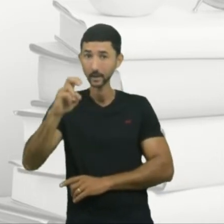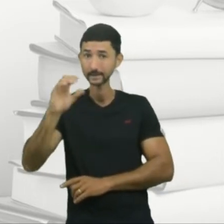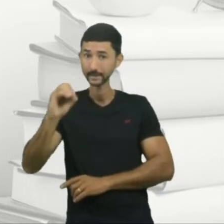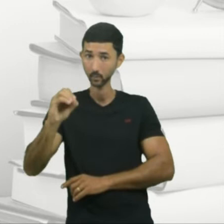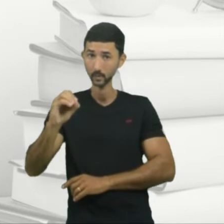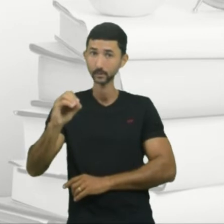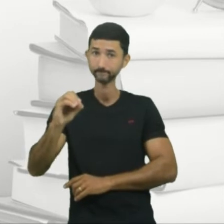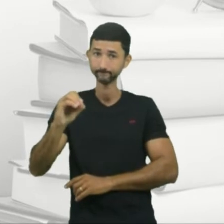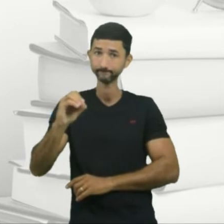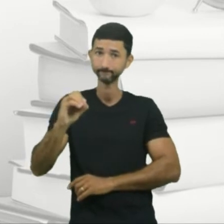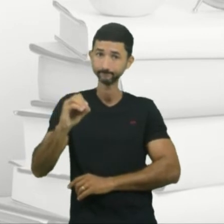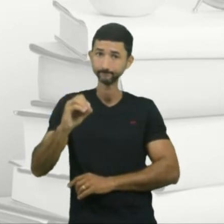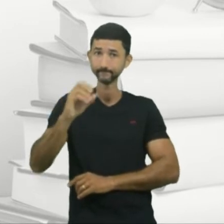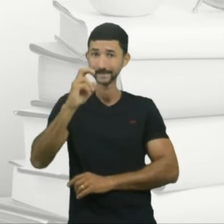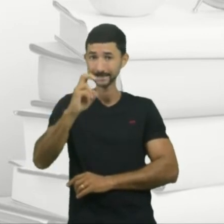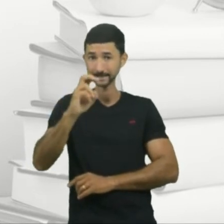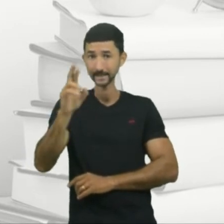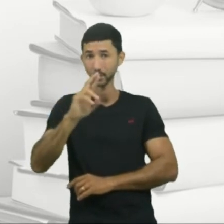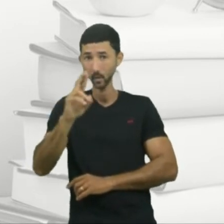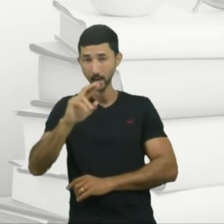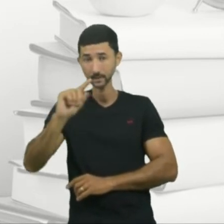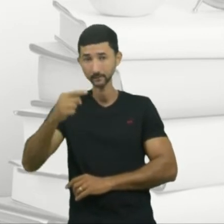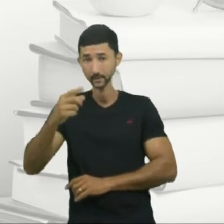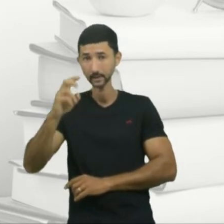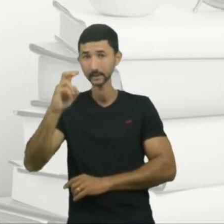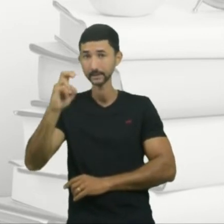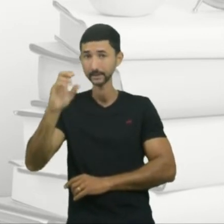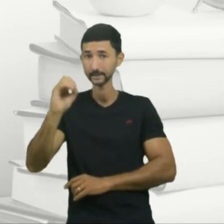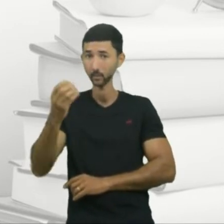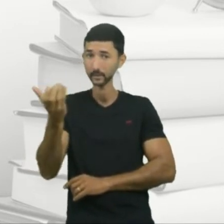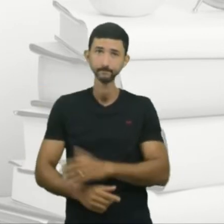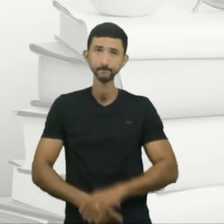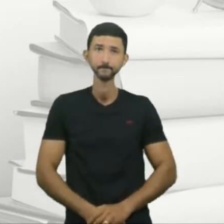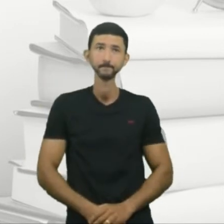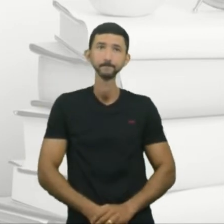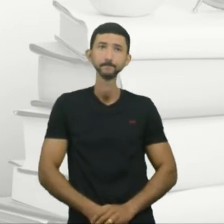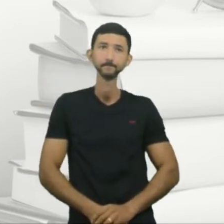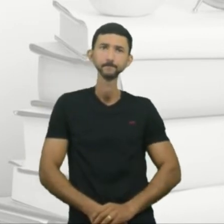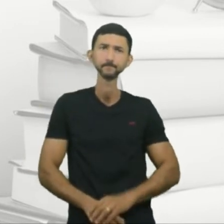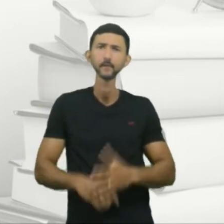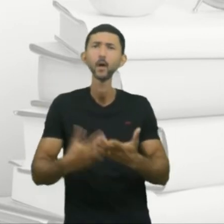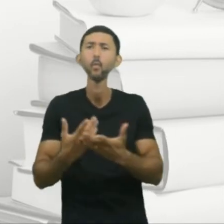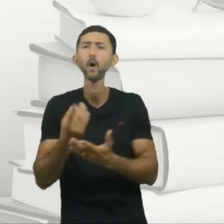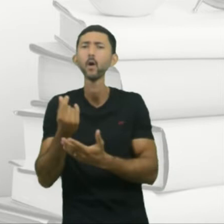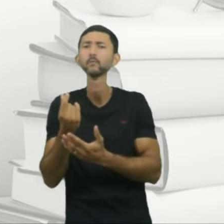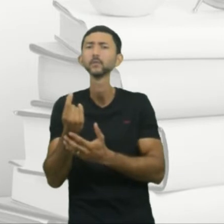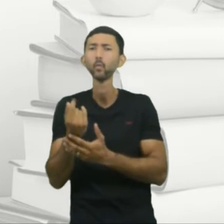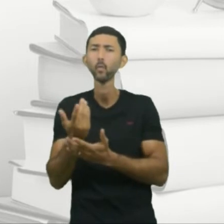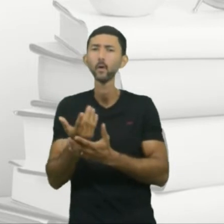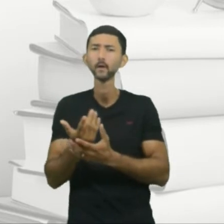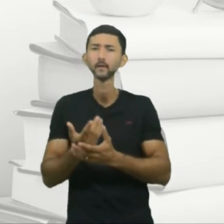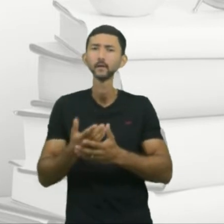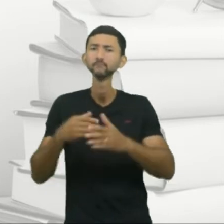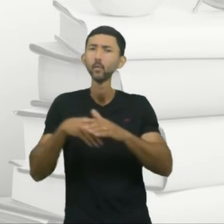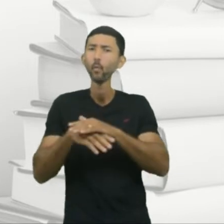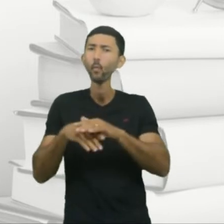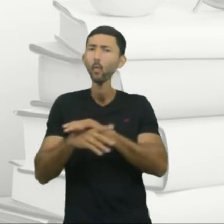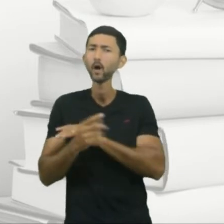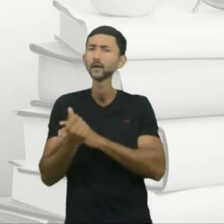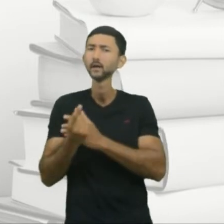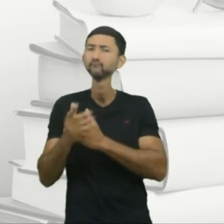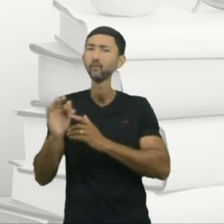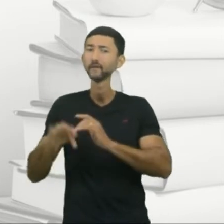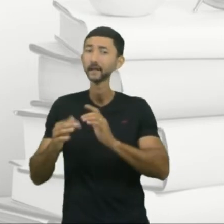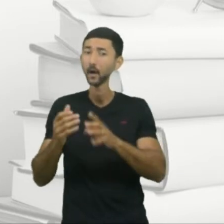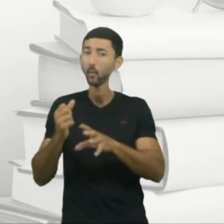5,50, ou seja, R$ 5,50. Qual será o rendimento que você vai ter para